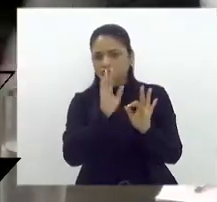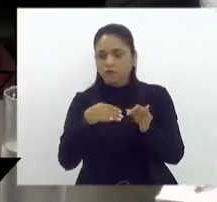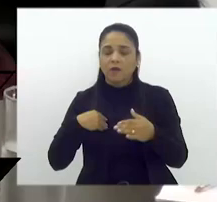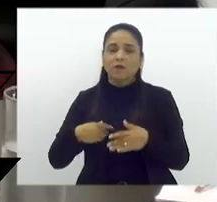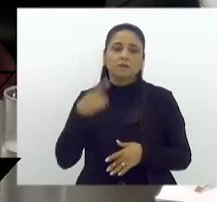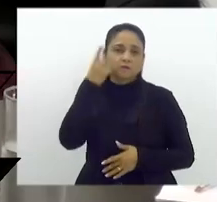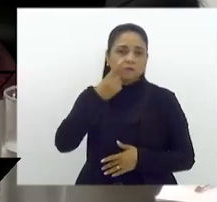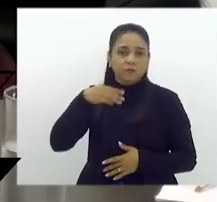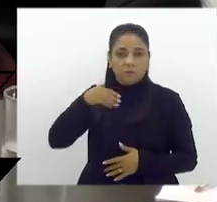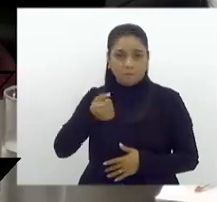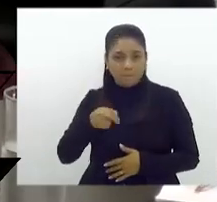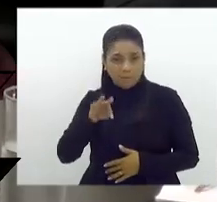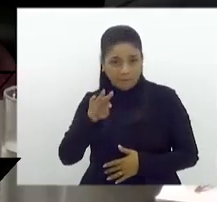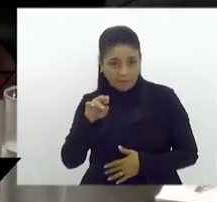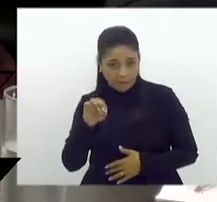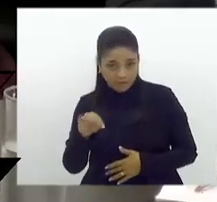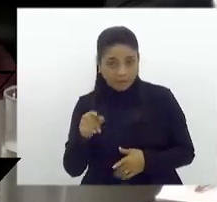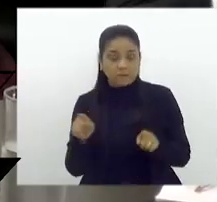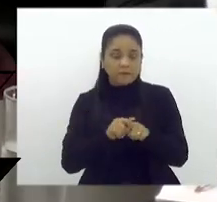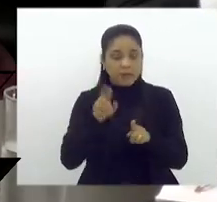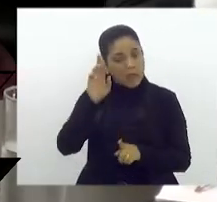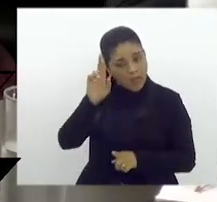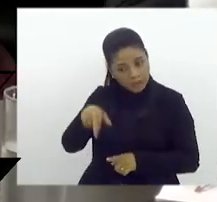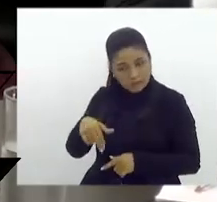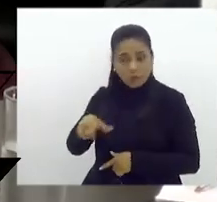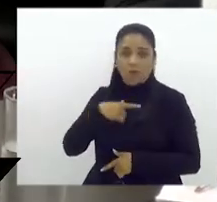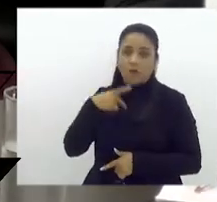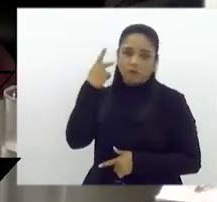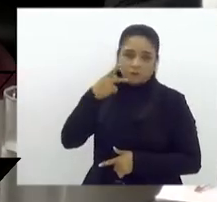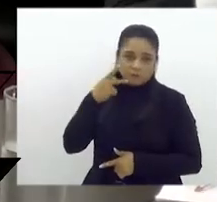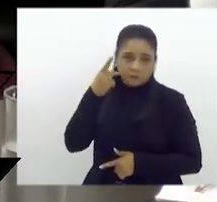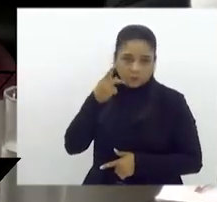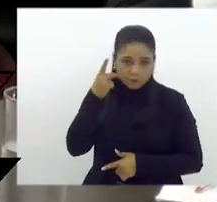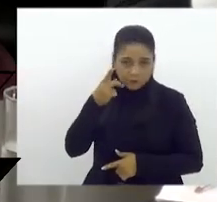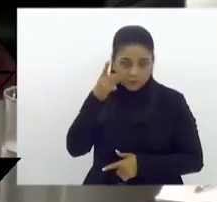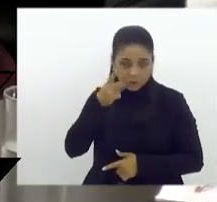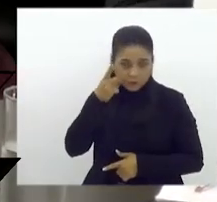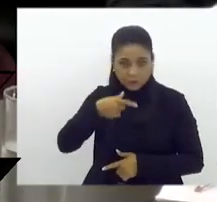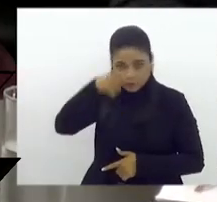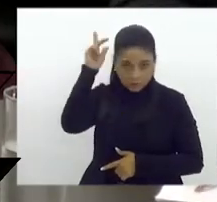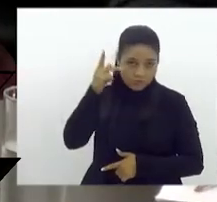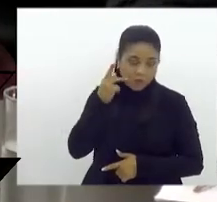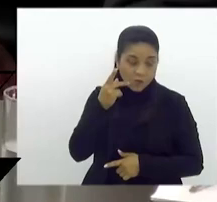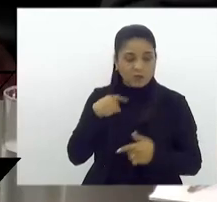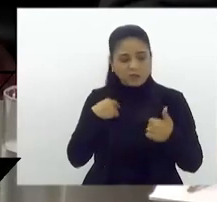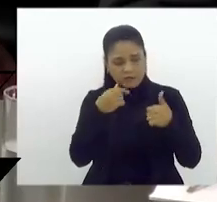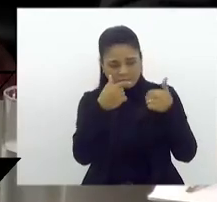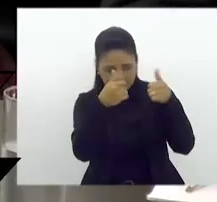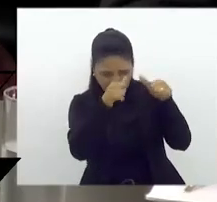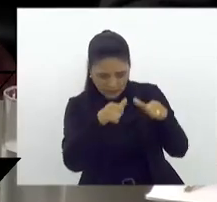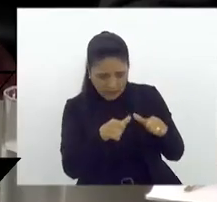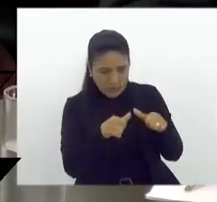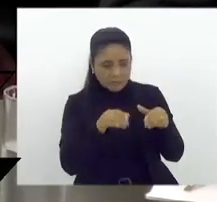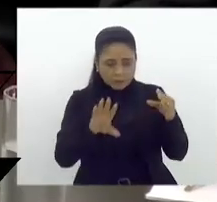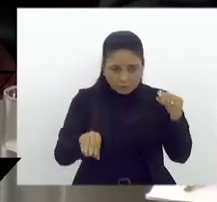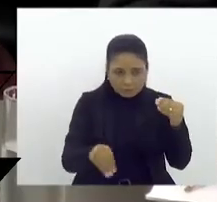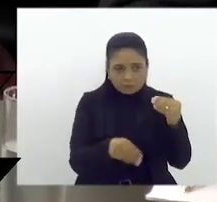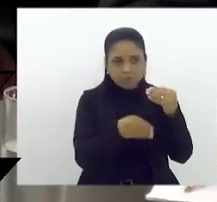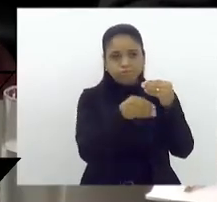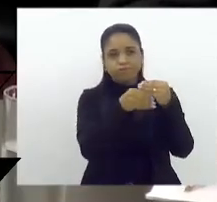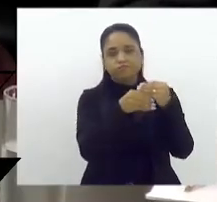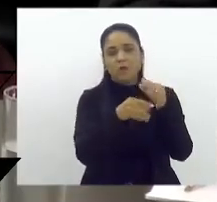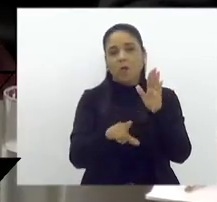mas também guarda razão o deputado Luiz Paulo, porque pode ter algum aspecto que a gente possa conseguir agregar ao